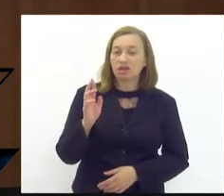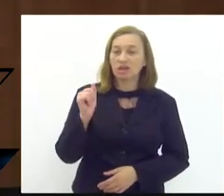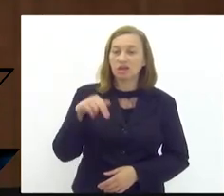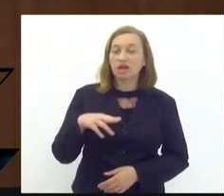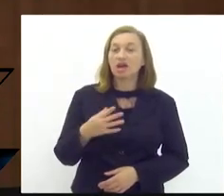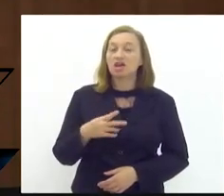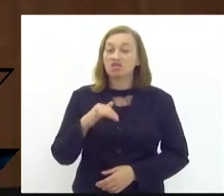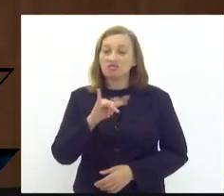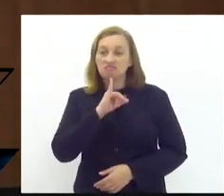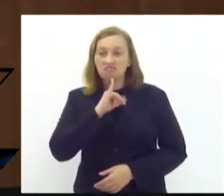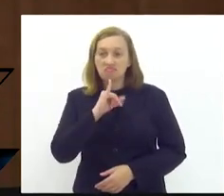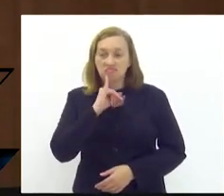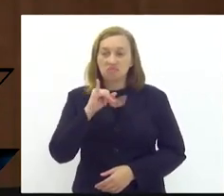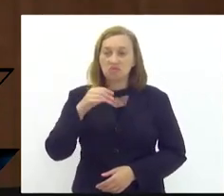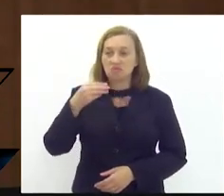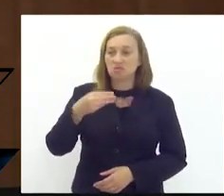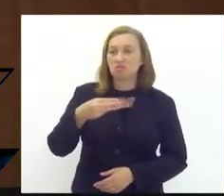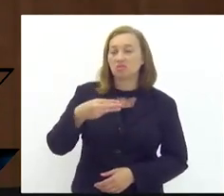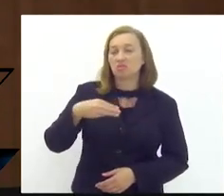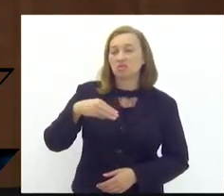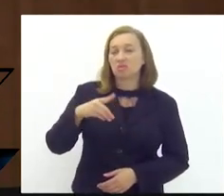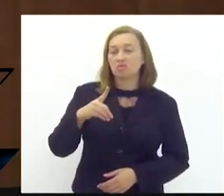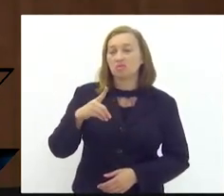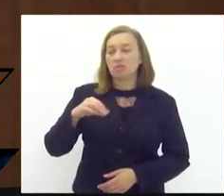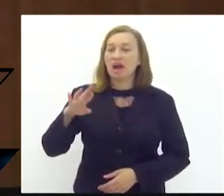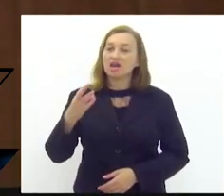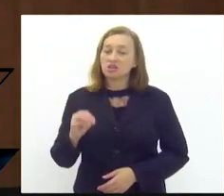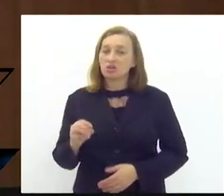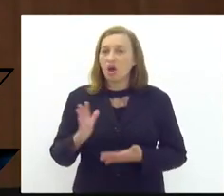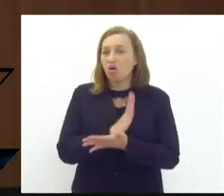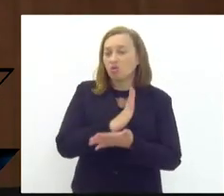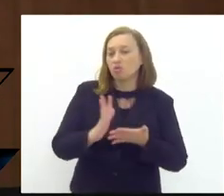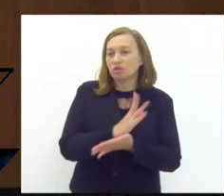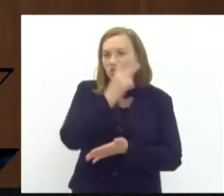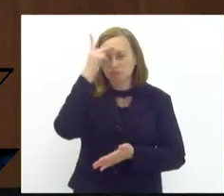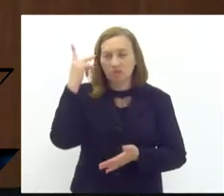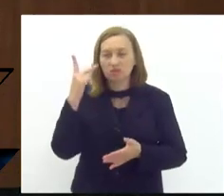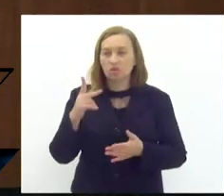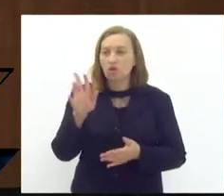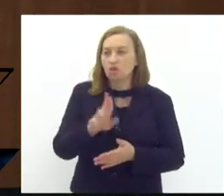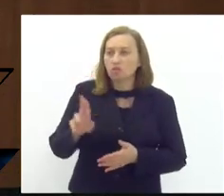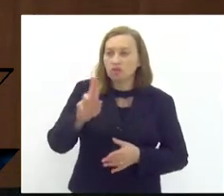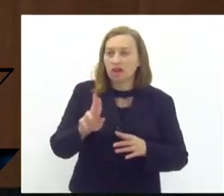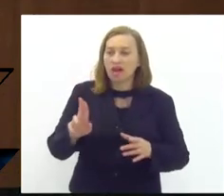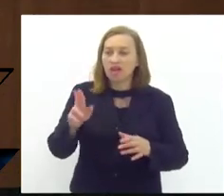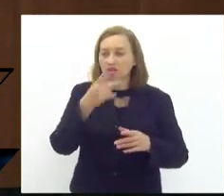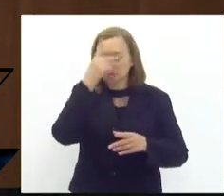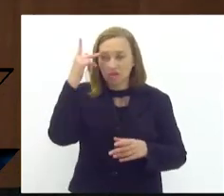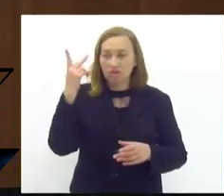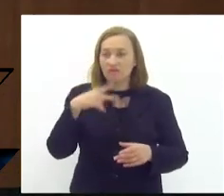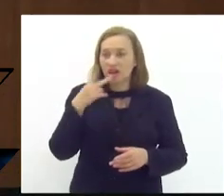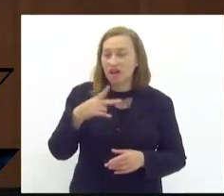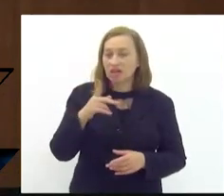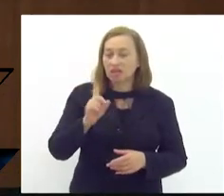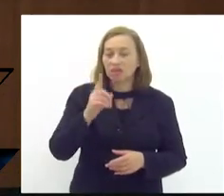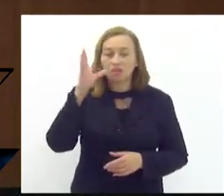mas existe algumas pessoas que tentam colocar usar pessoas politicamente dizendo que não há interesse de